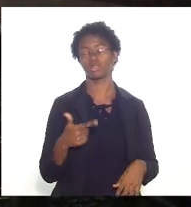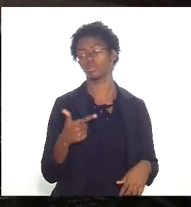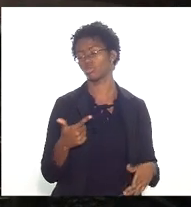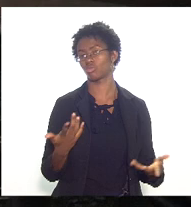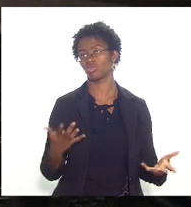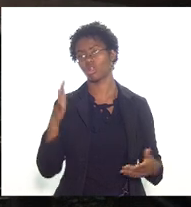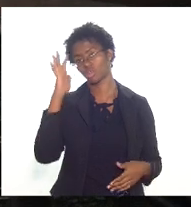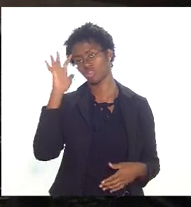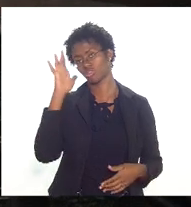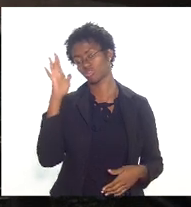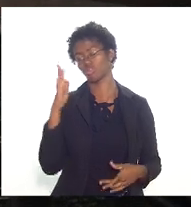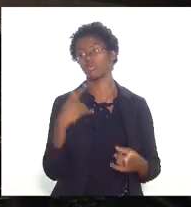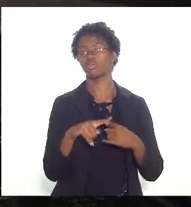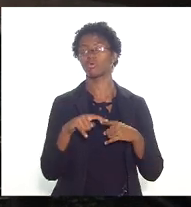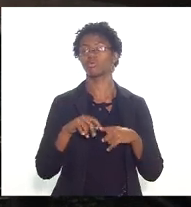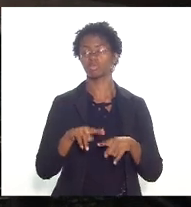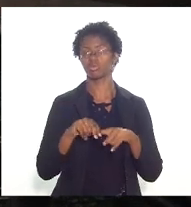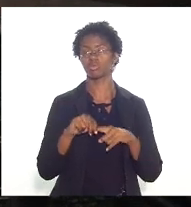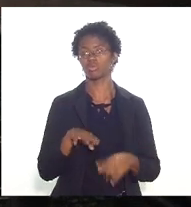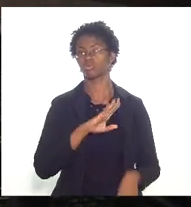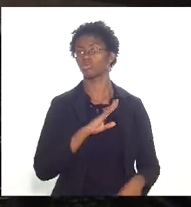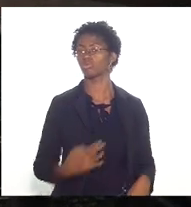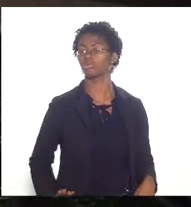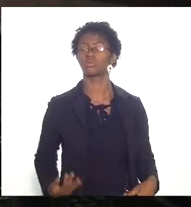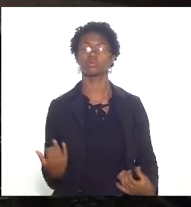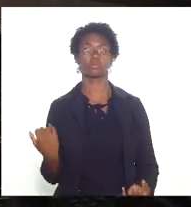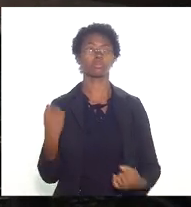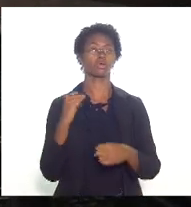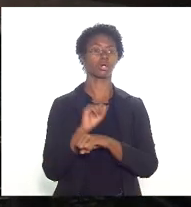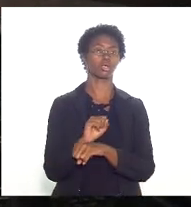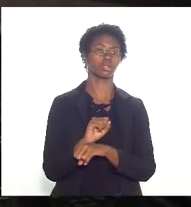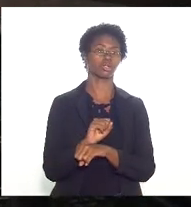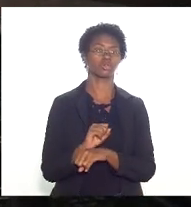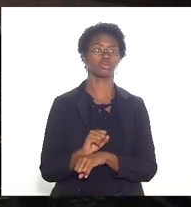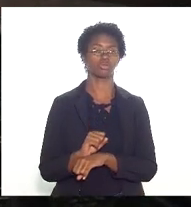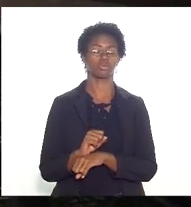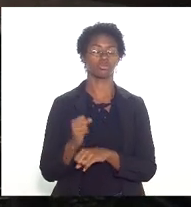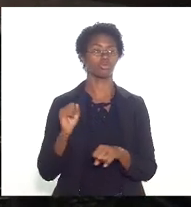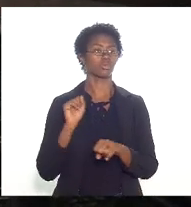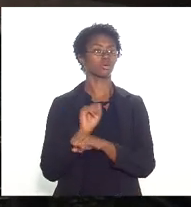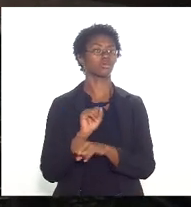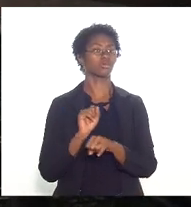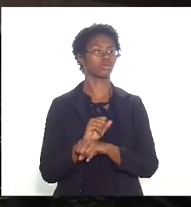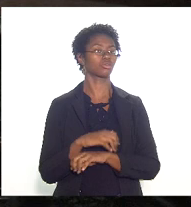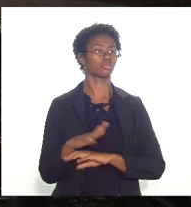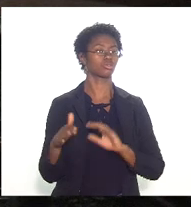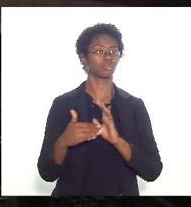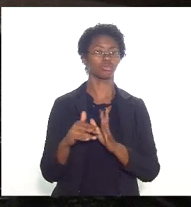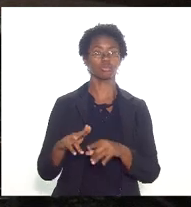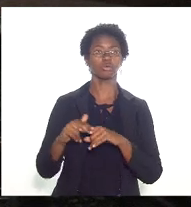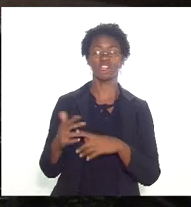mais esse sonho por conta de um governo que parou as obras da Cedae e que está estagnado por conta dessa privatização Com